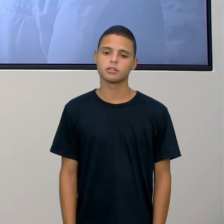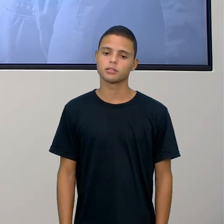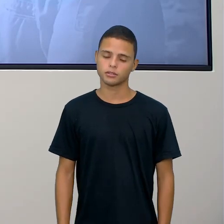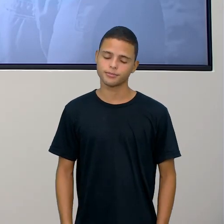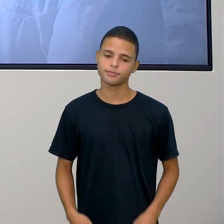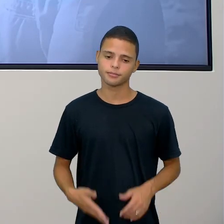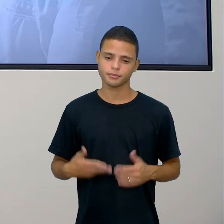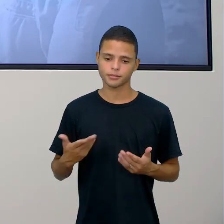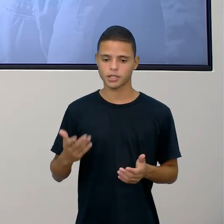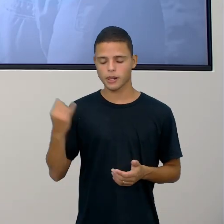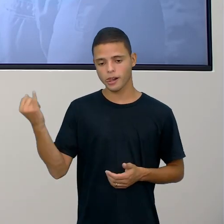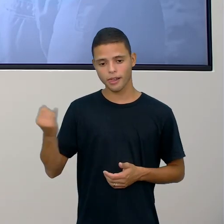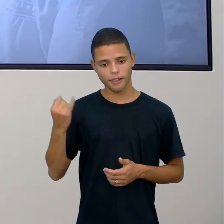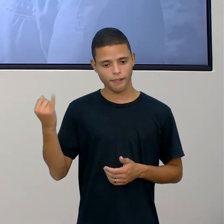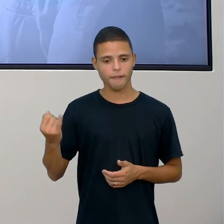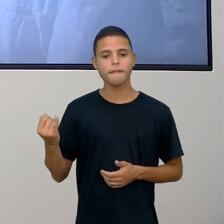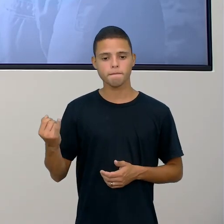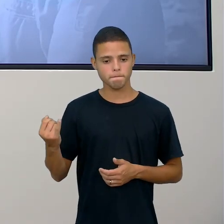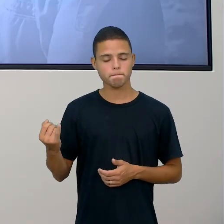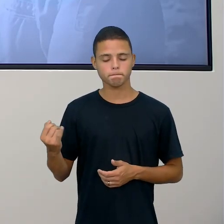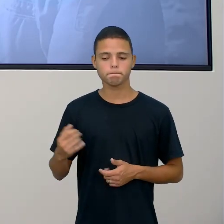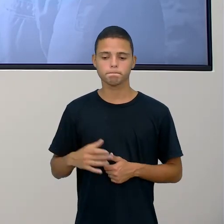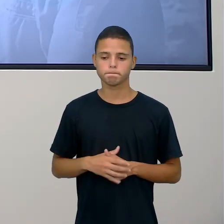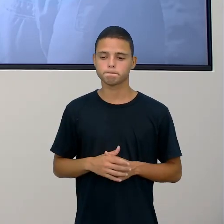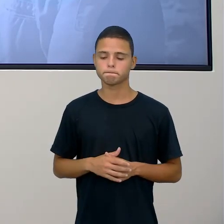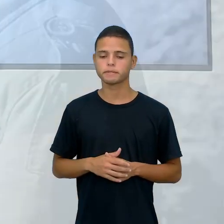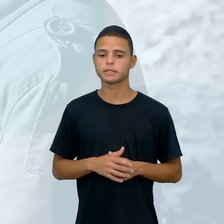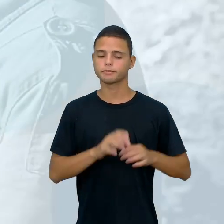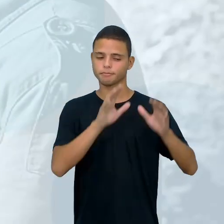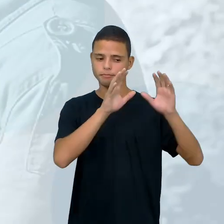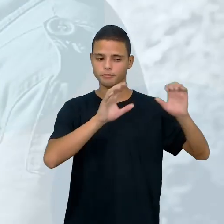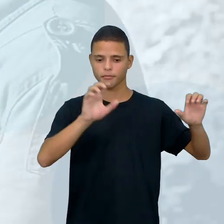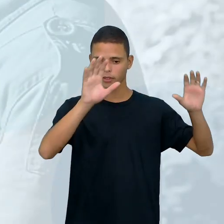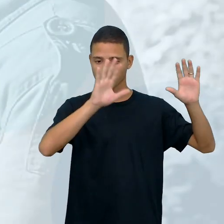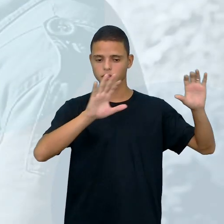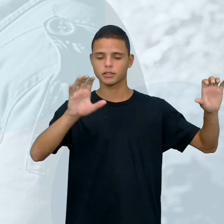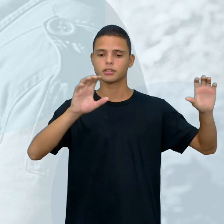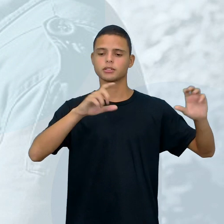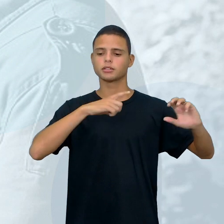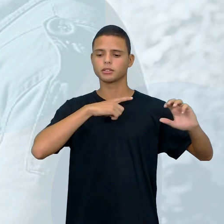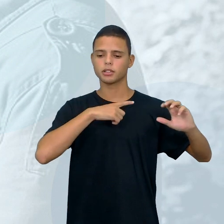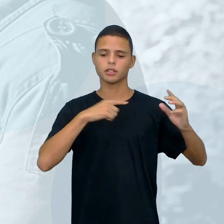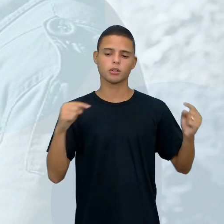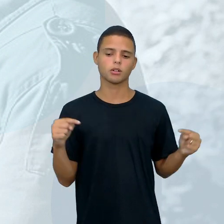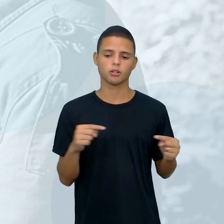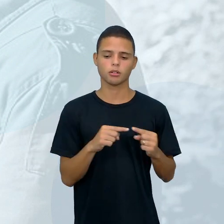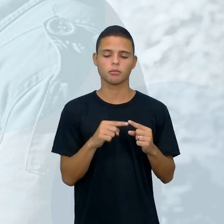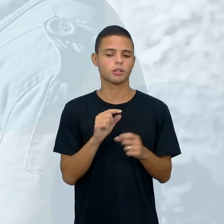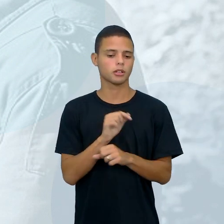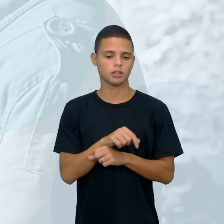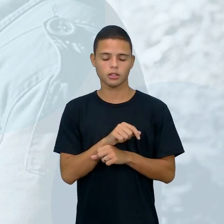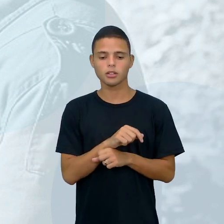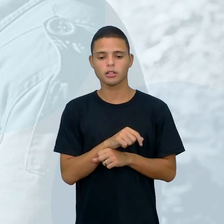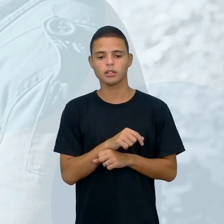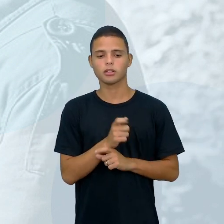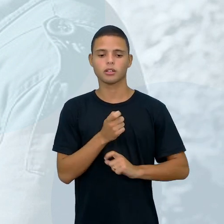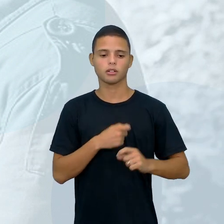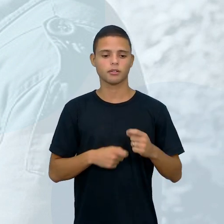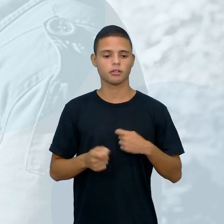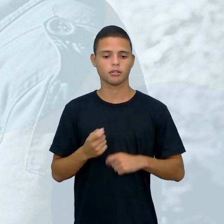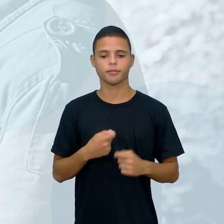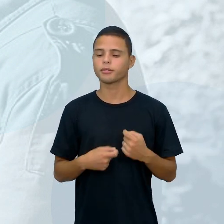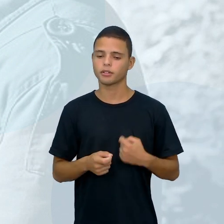grande questão. A questão climática, ambiental, tem muito a ver com a questão